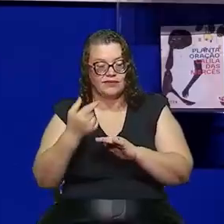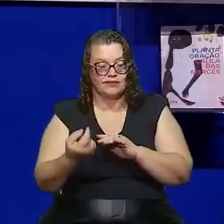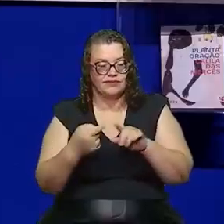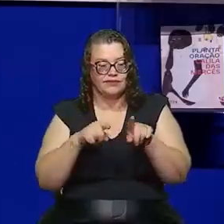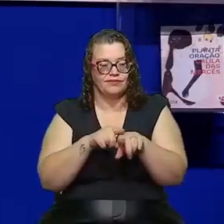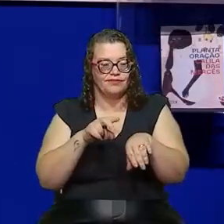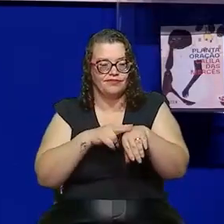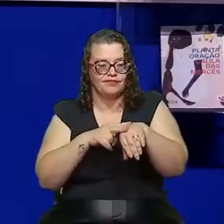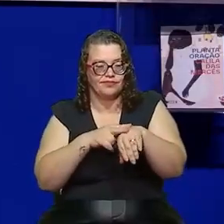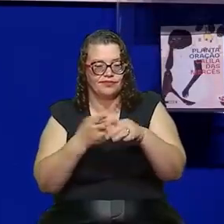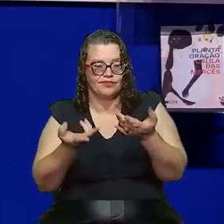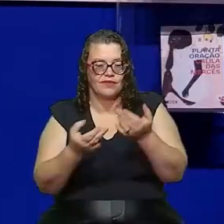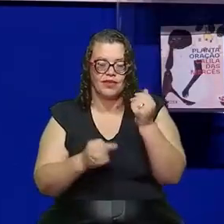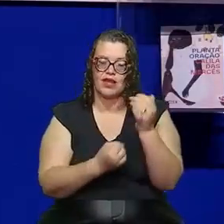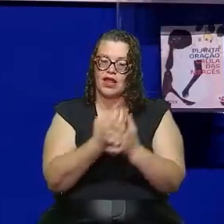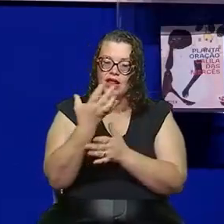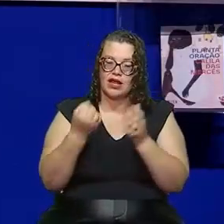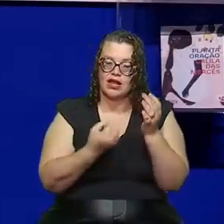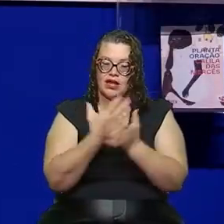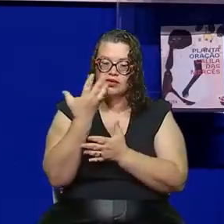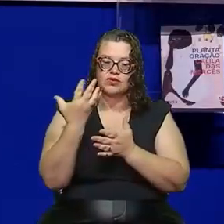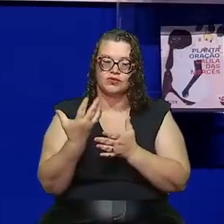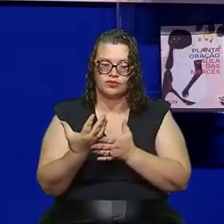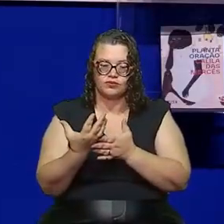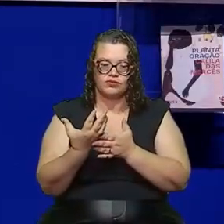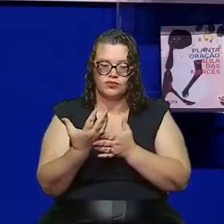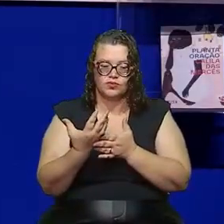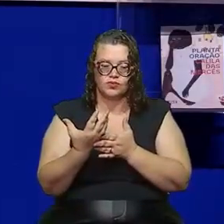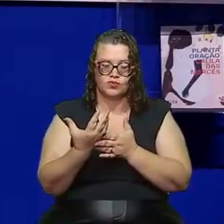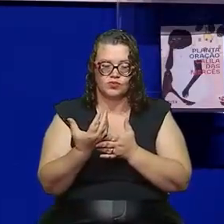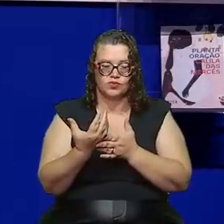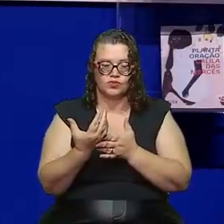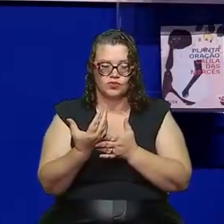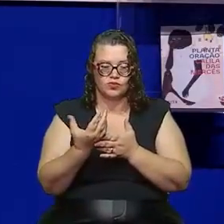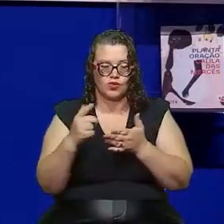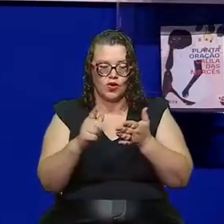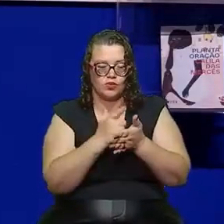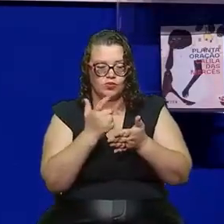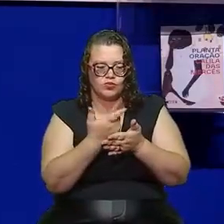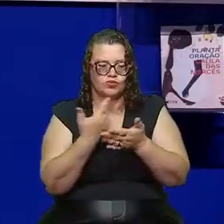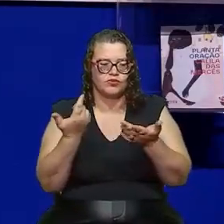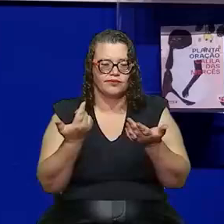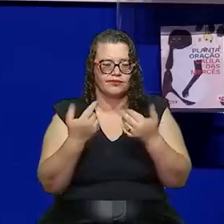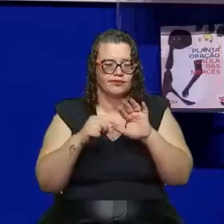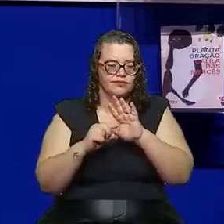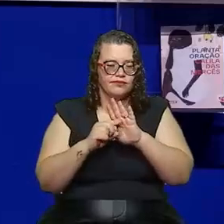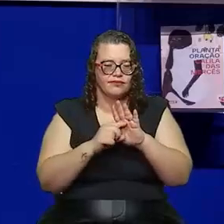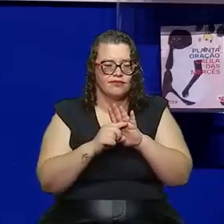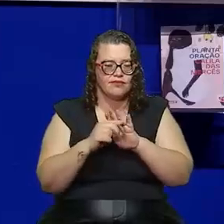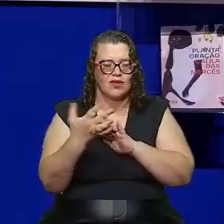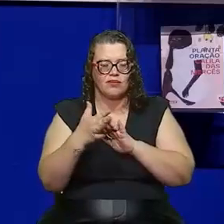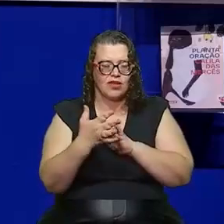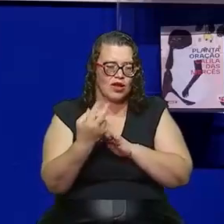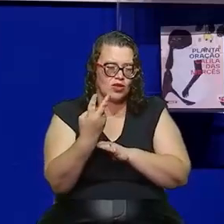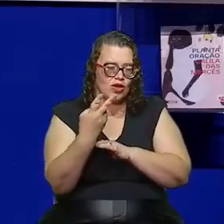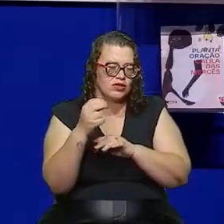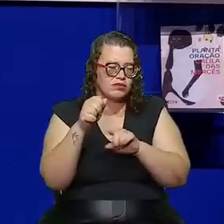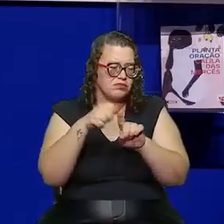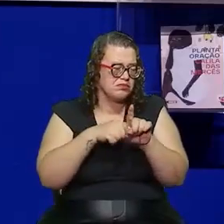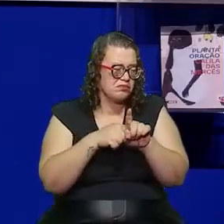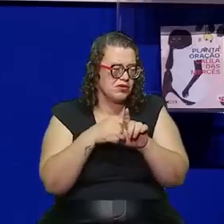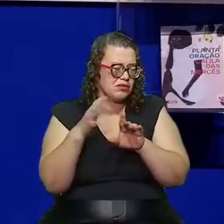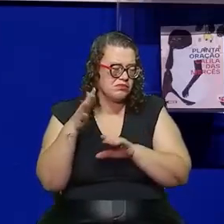não estava programado, né, no Sanduíche de Anzóis. Esses livros foram lançados com diferença de 2 meses um do outro.